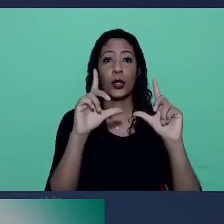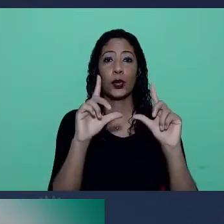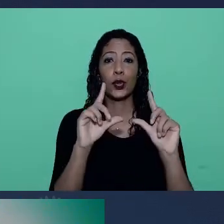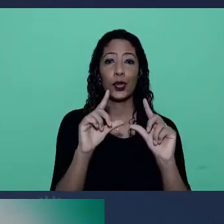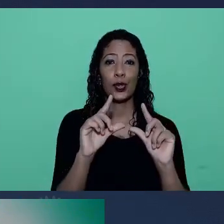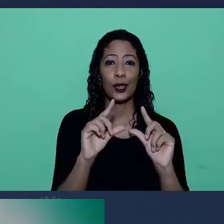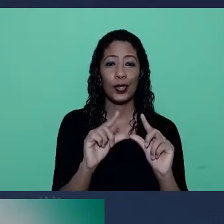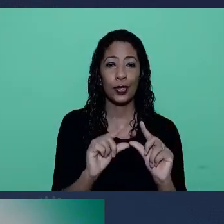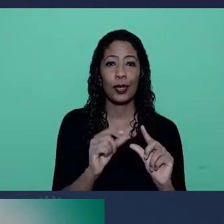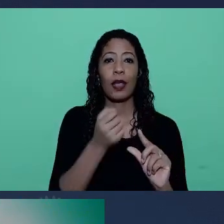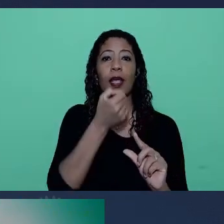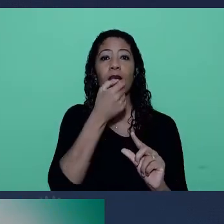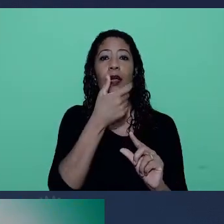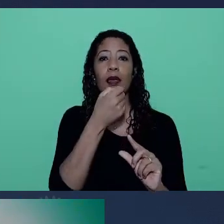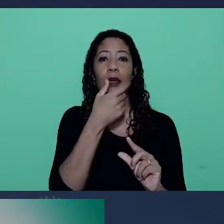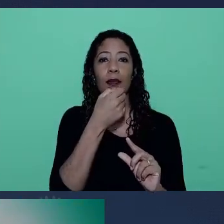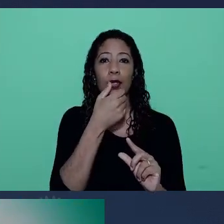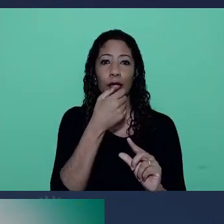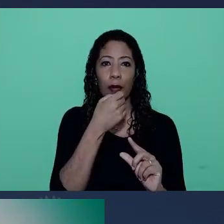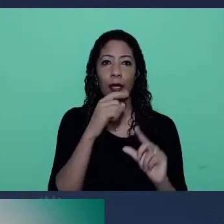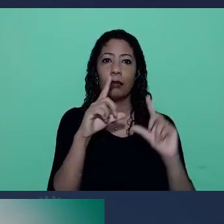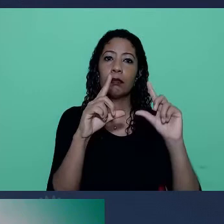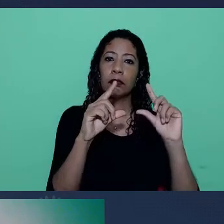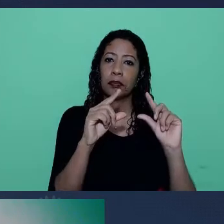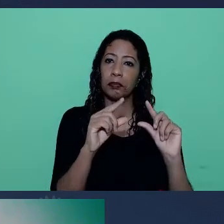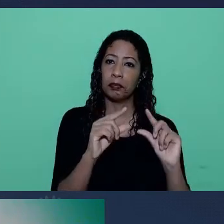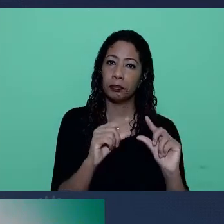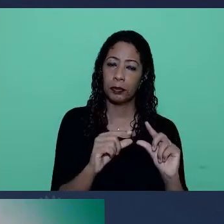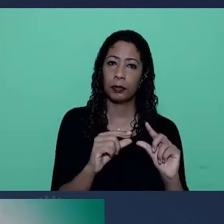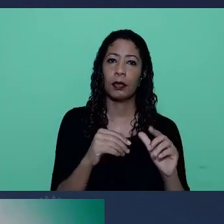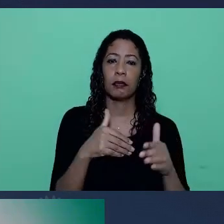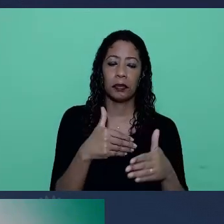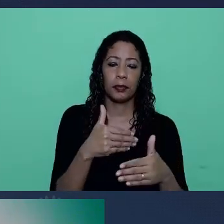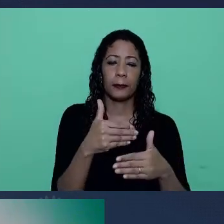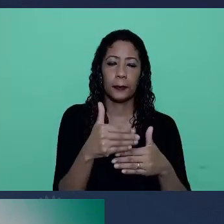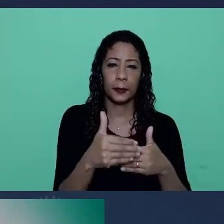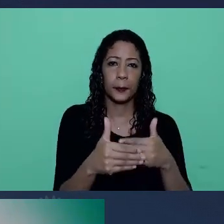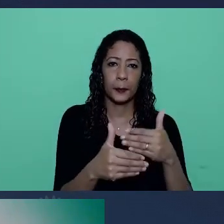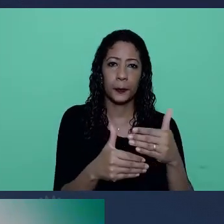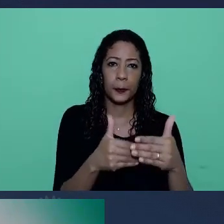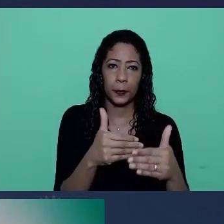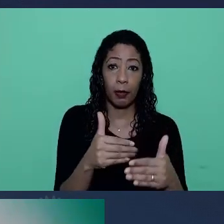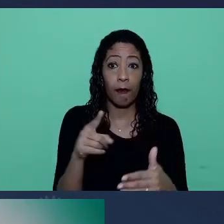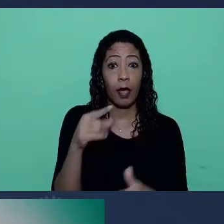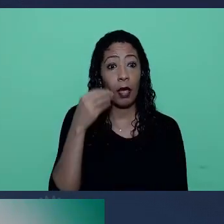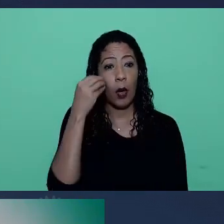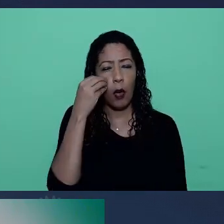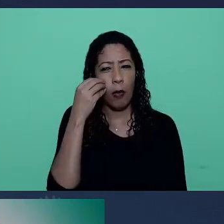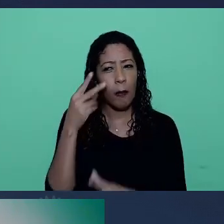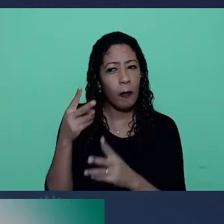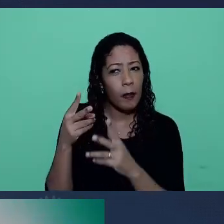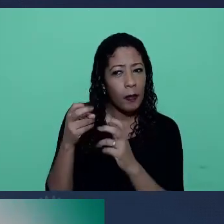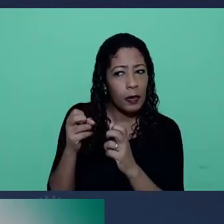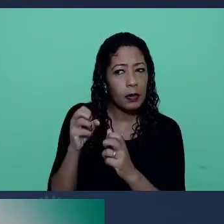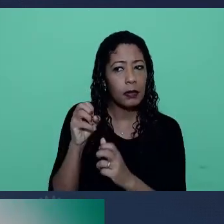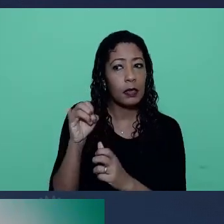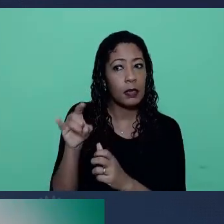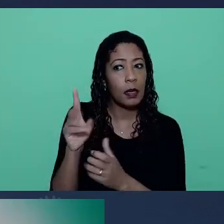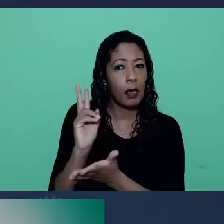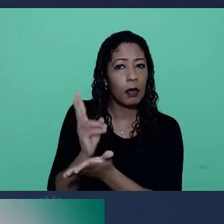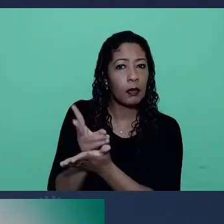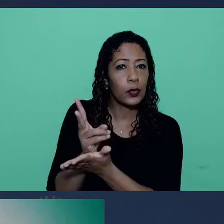de medicamento que essa criança recebe aos poucos, e vai observando se ela se